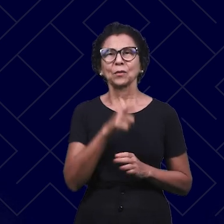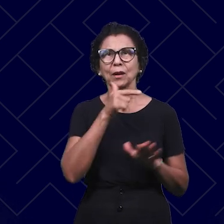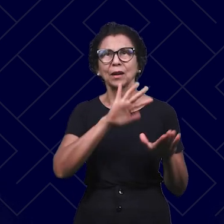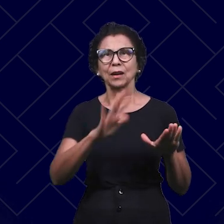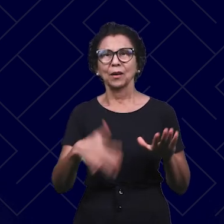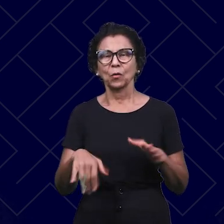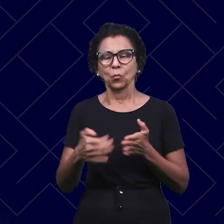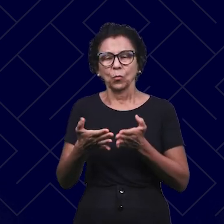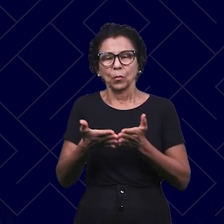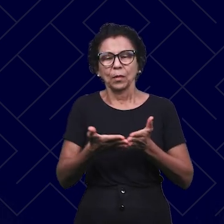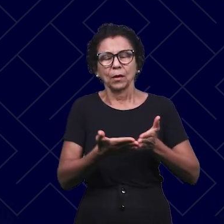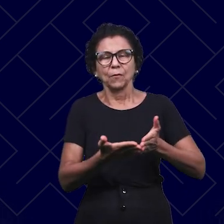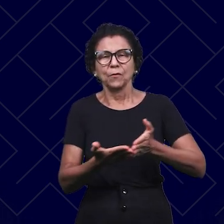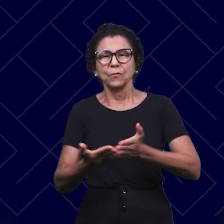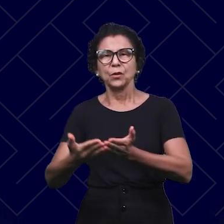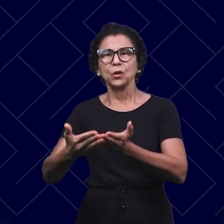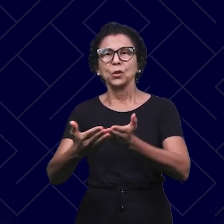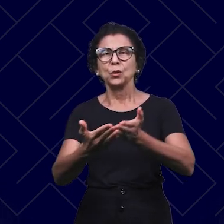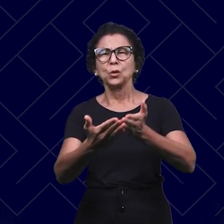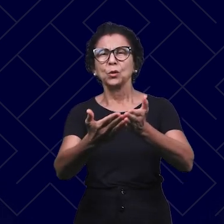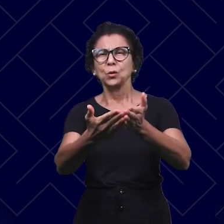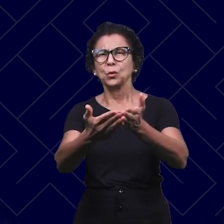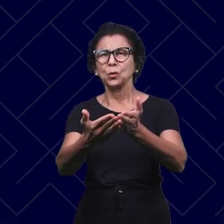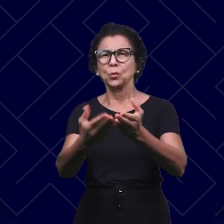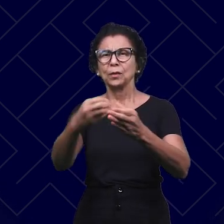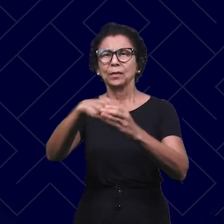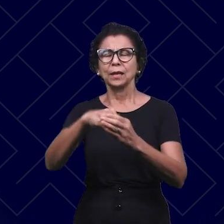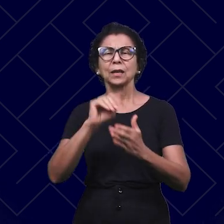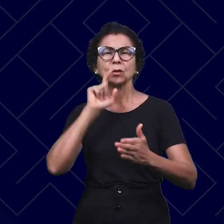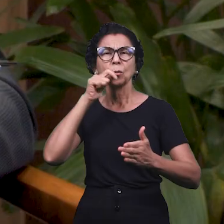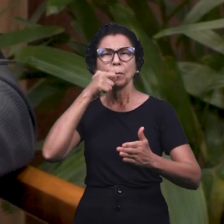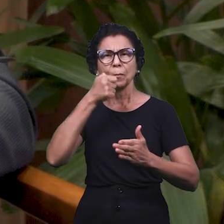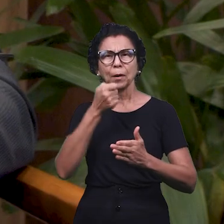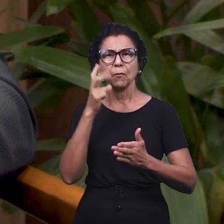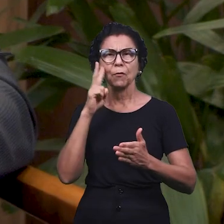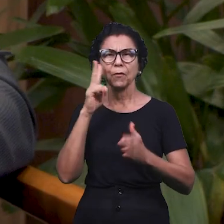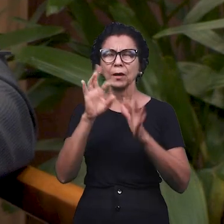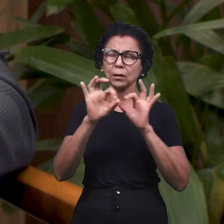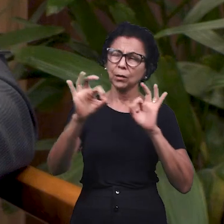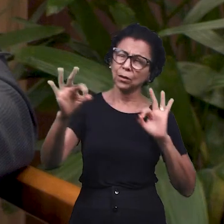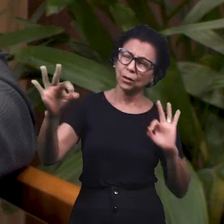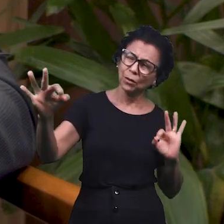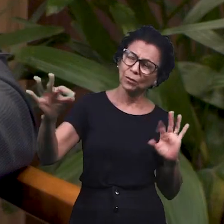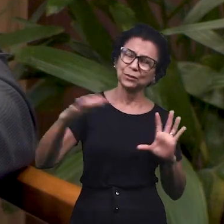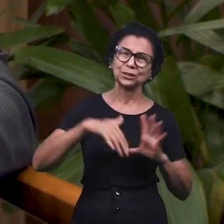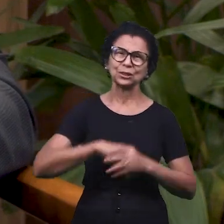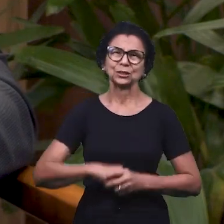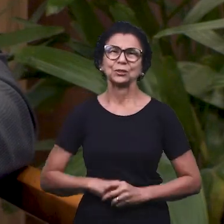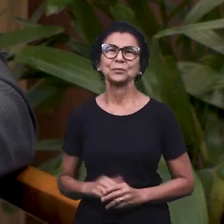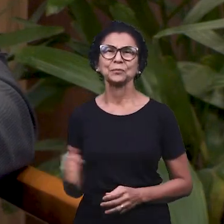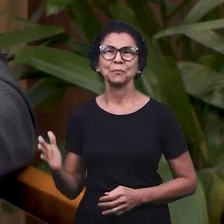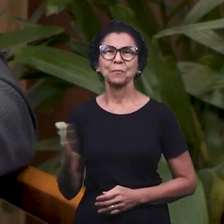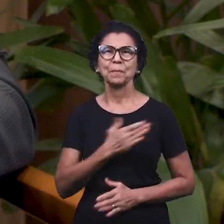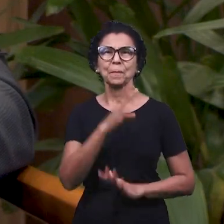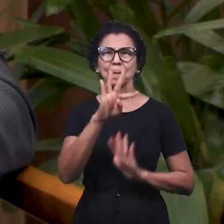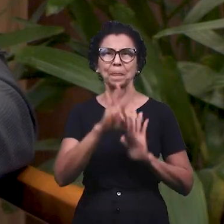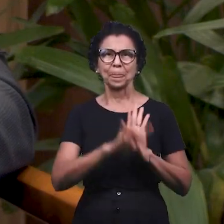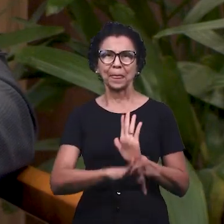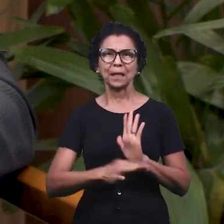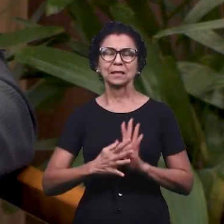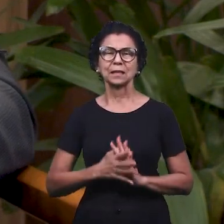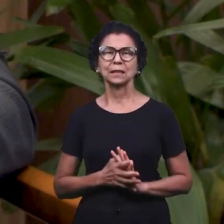longe traz o seu pão. Esse texto aqui, o Senhor está comparando a mulher